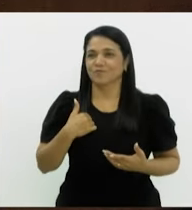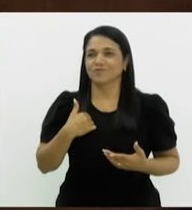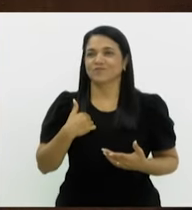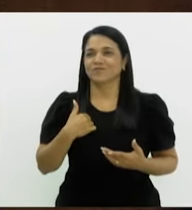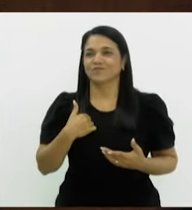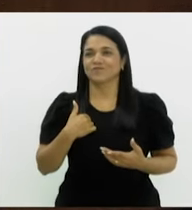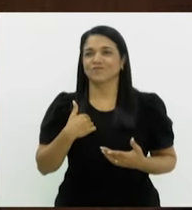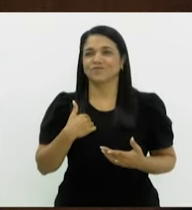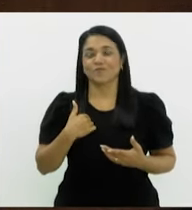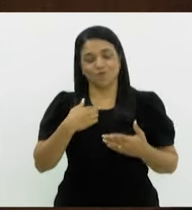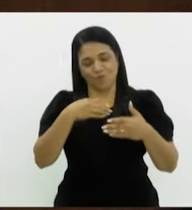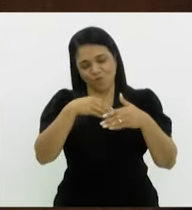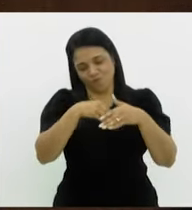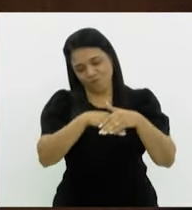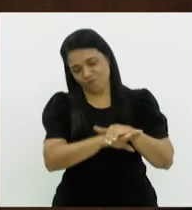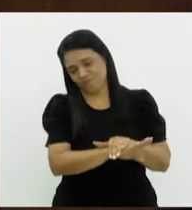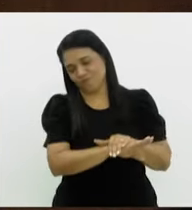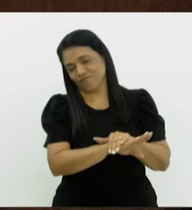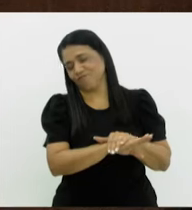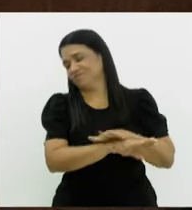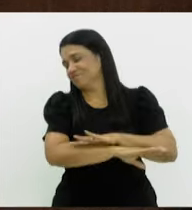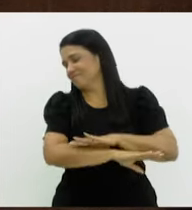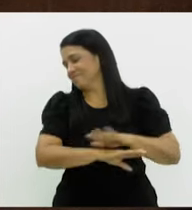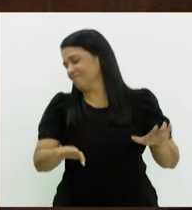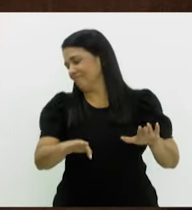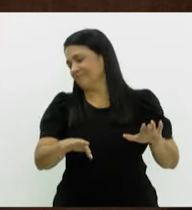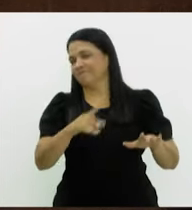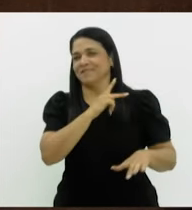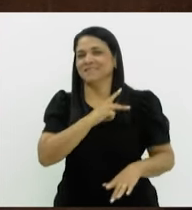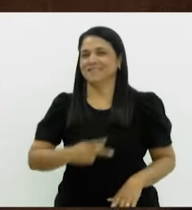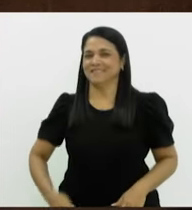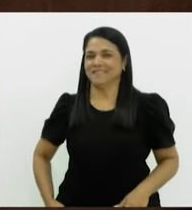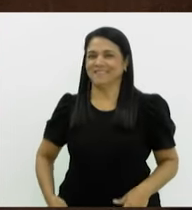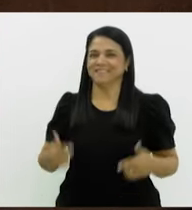Vou mandar para arquivo, senhora presidente.